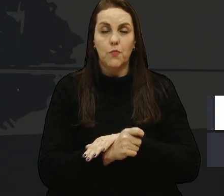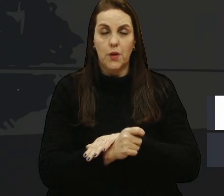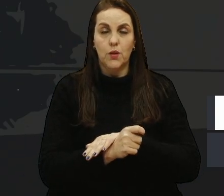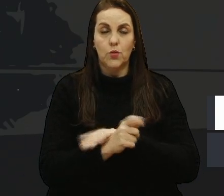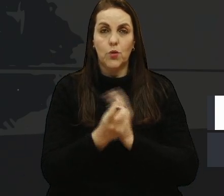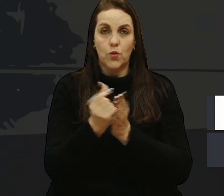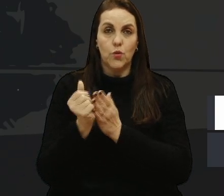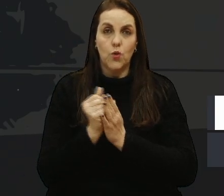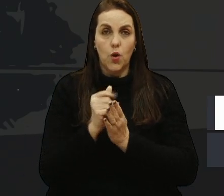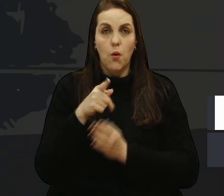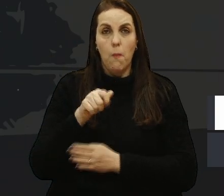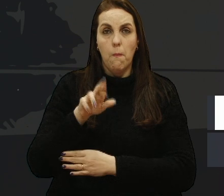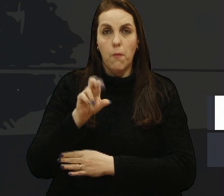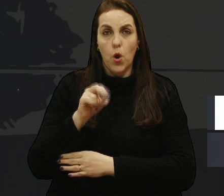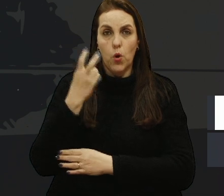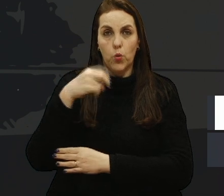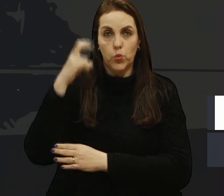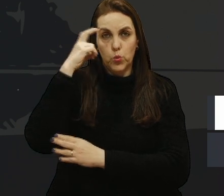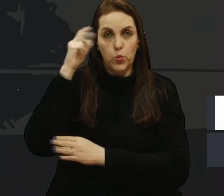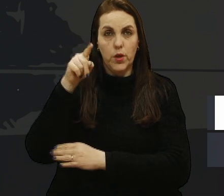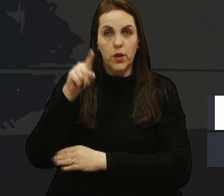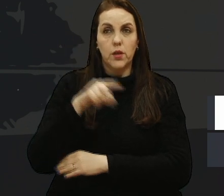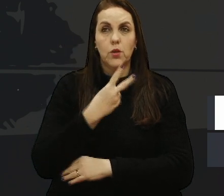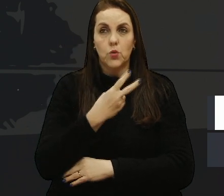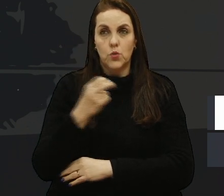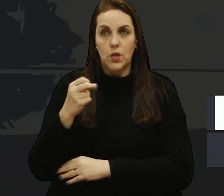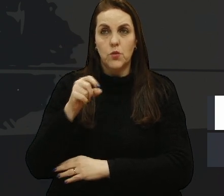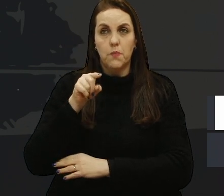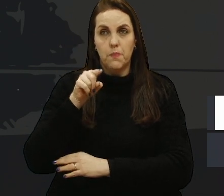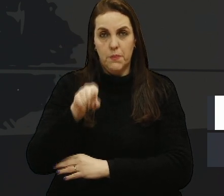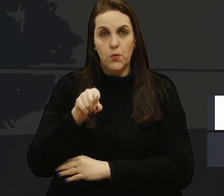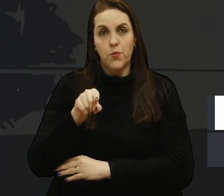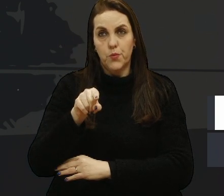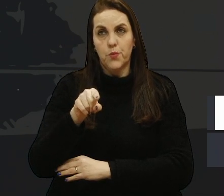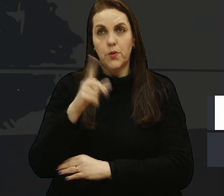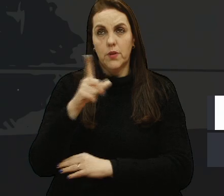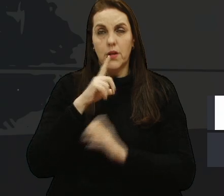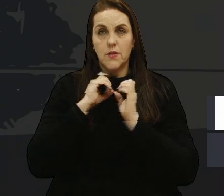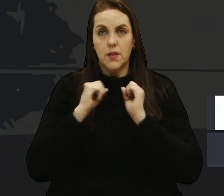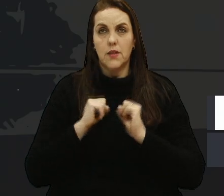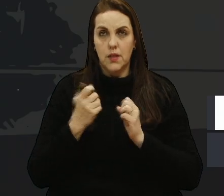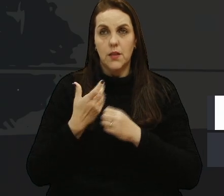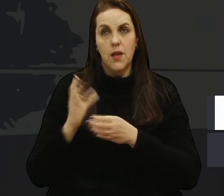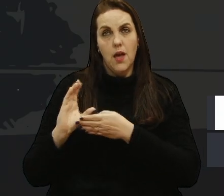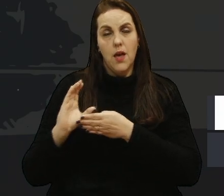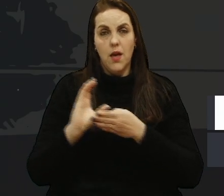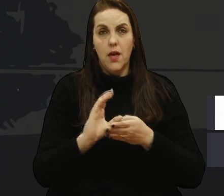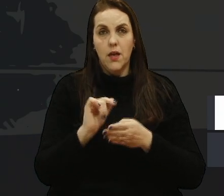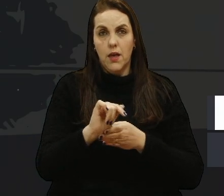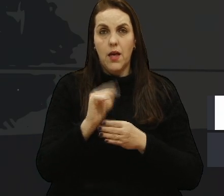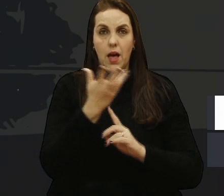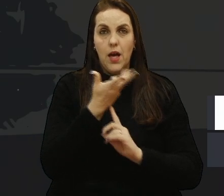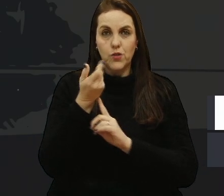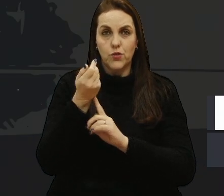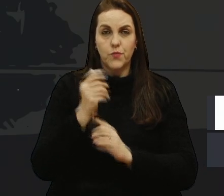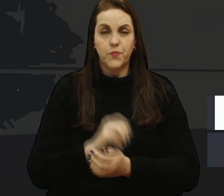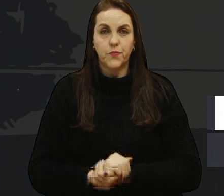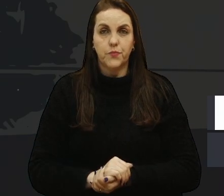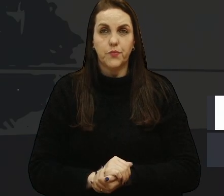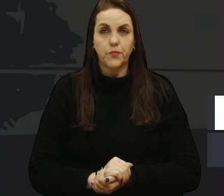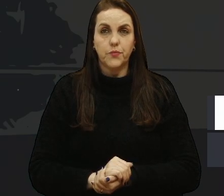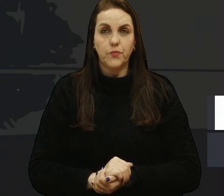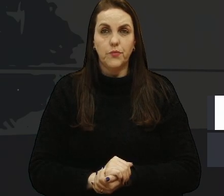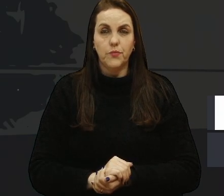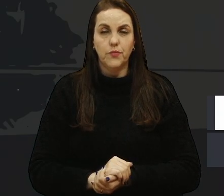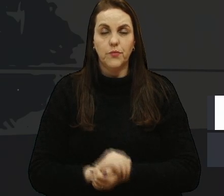Procultura são 200 mil, então está aí a rúbrica também, baseado em representações artísticas.